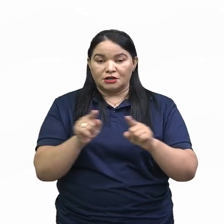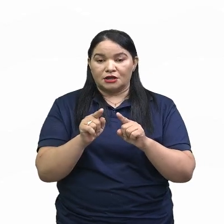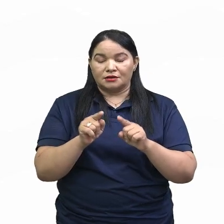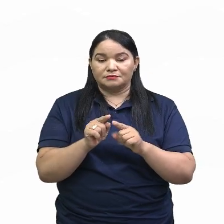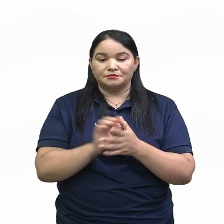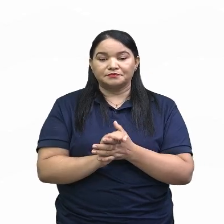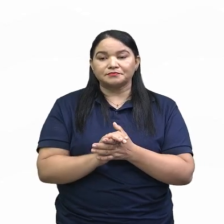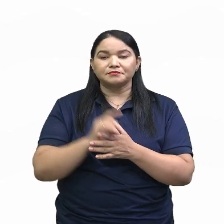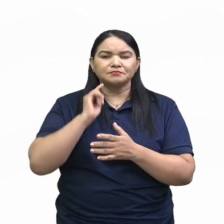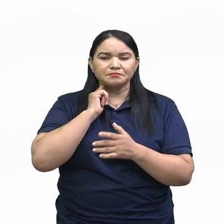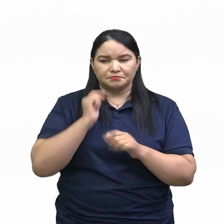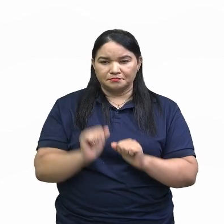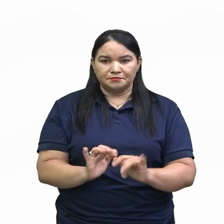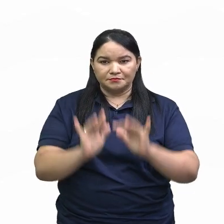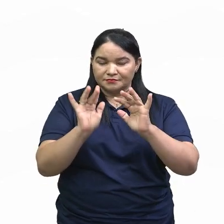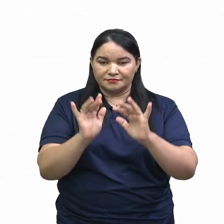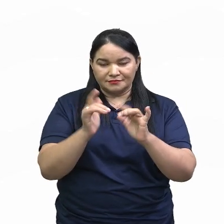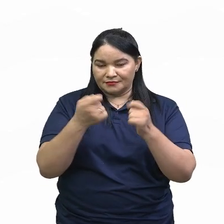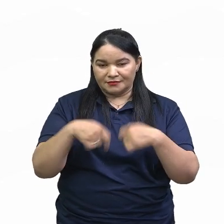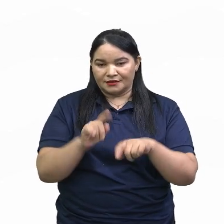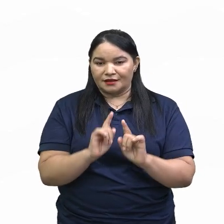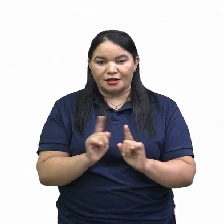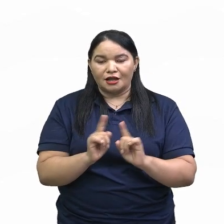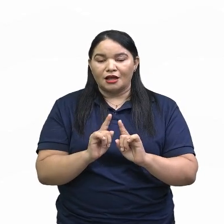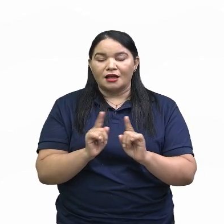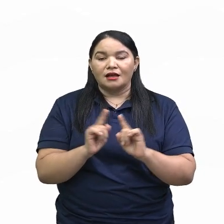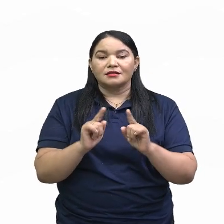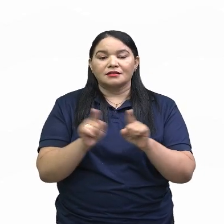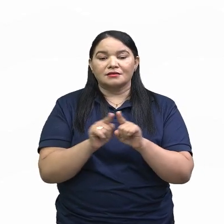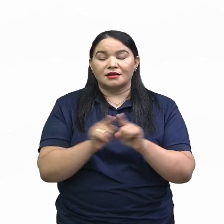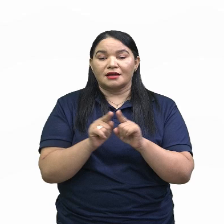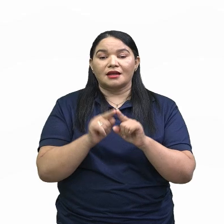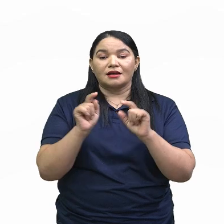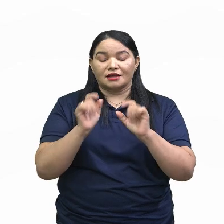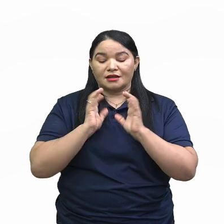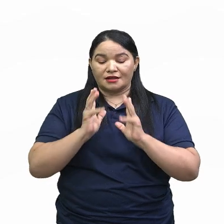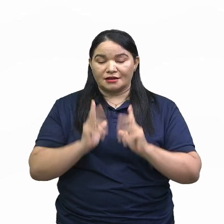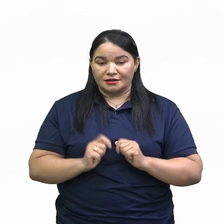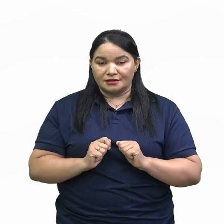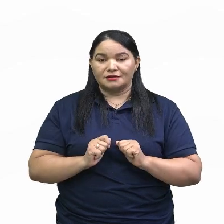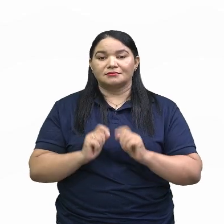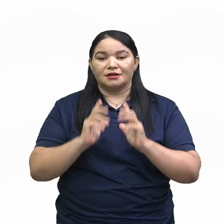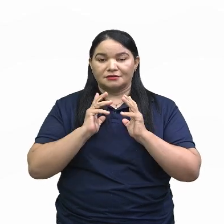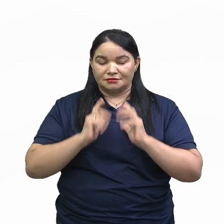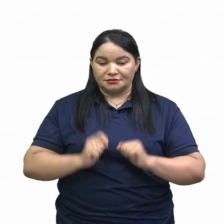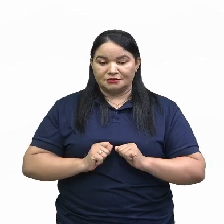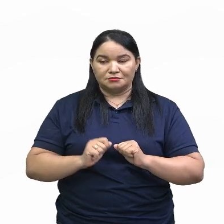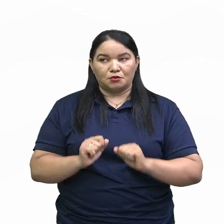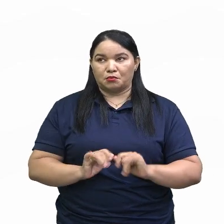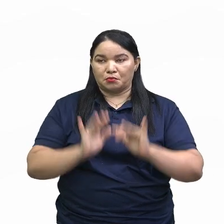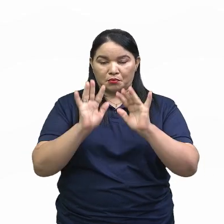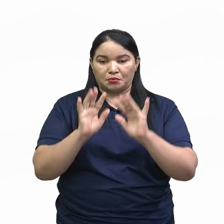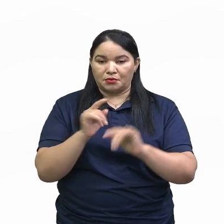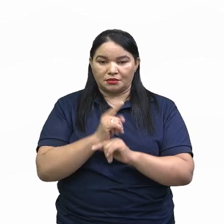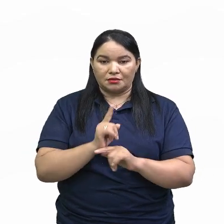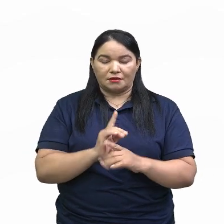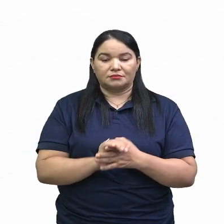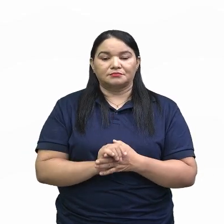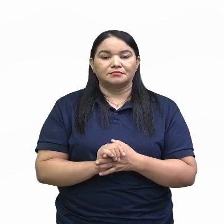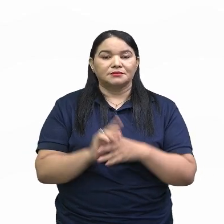para a atmosfera, essa energia é considerada uma fonte limpa também, né? Assim como a gente observou na energia